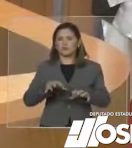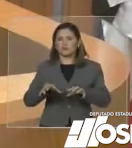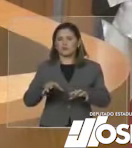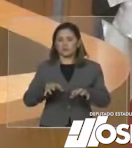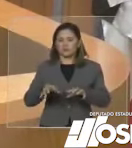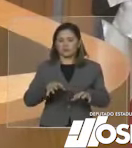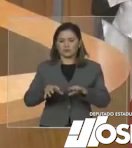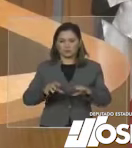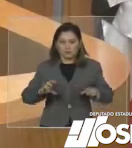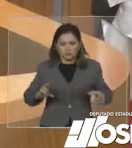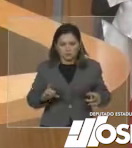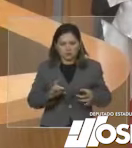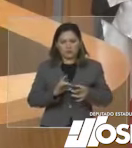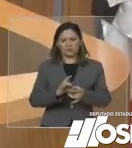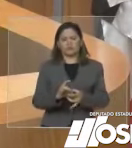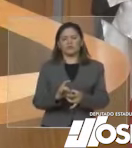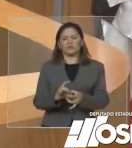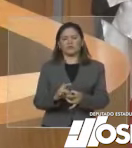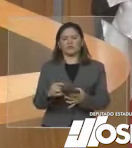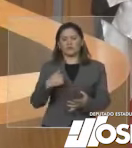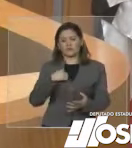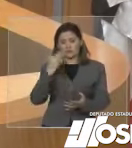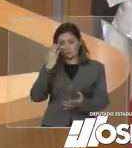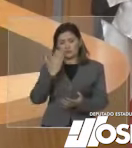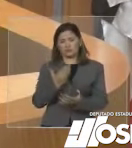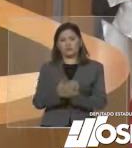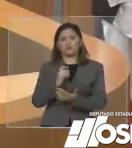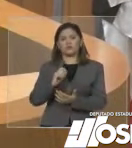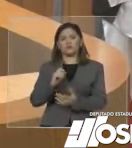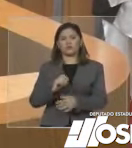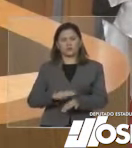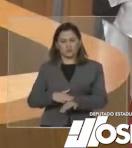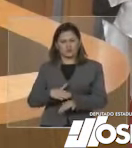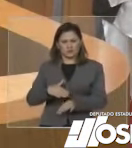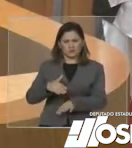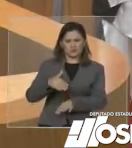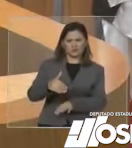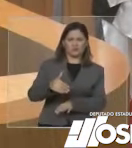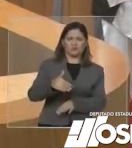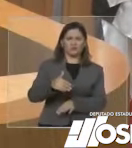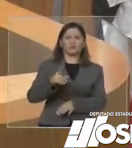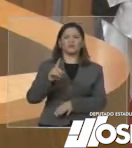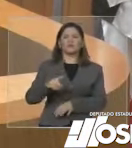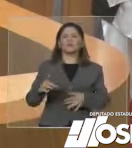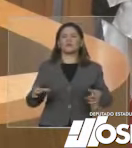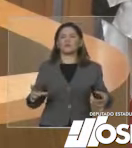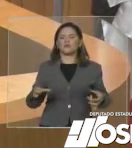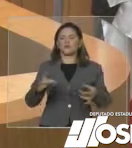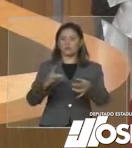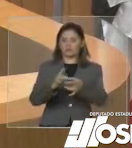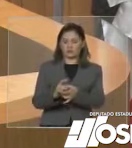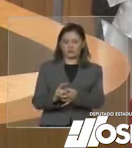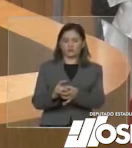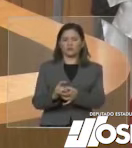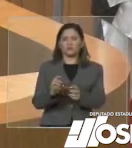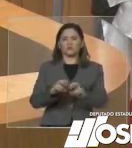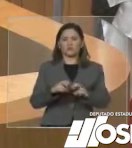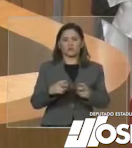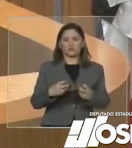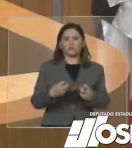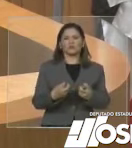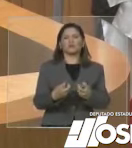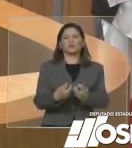qualidade hoje, o Sampaio Corrêa, é a união. Um elenco unido, uma comissão técnica competente,